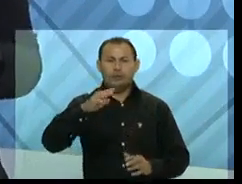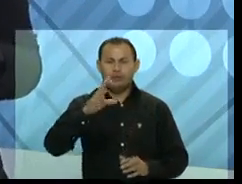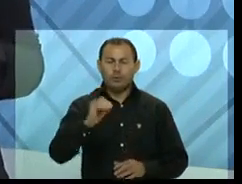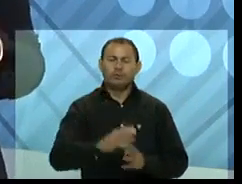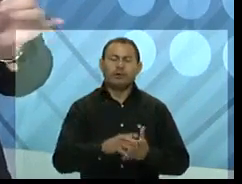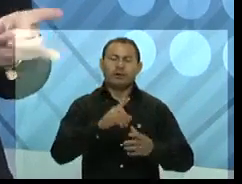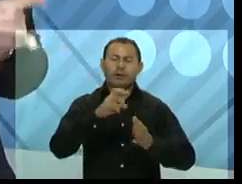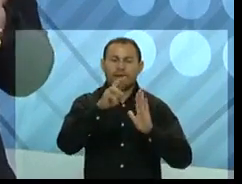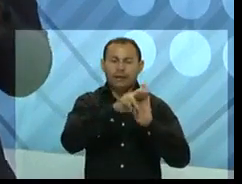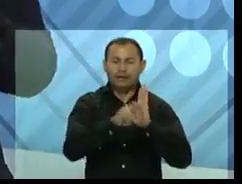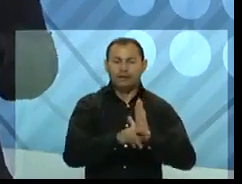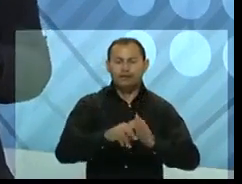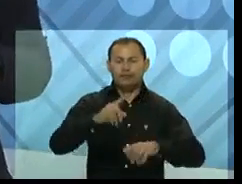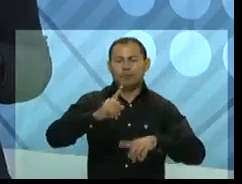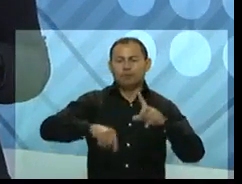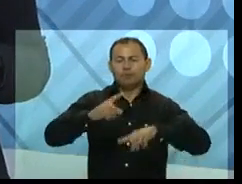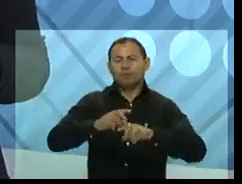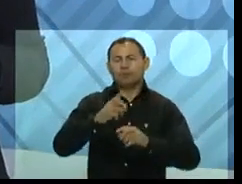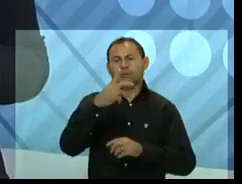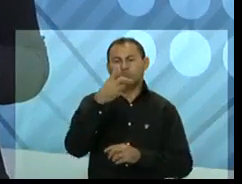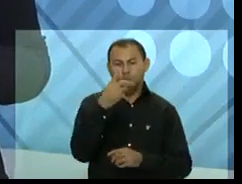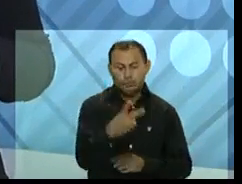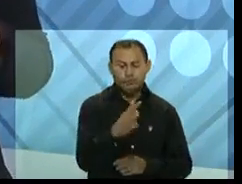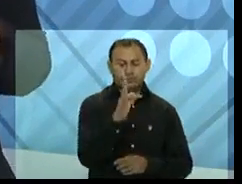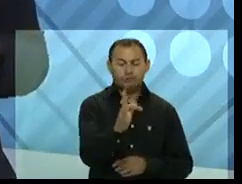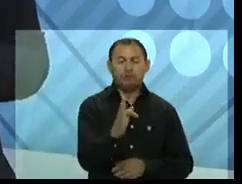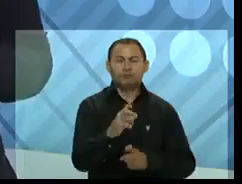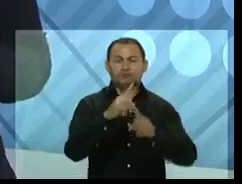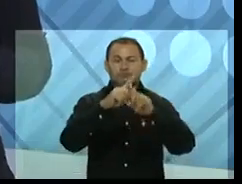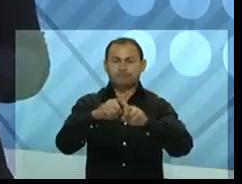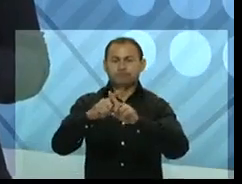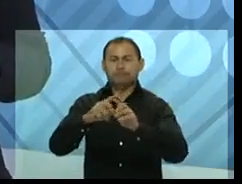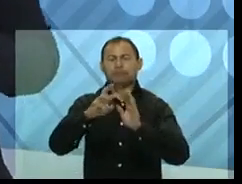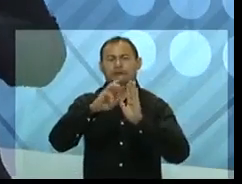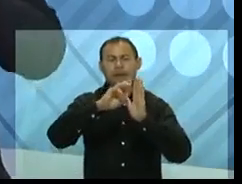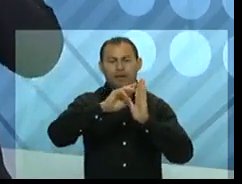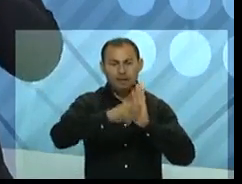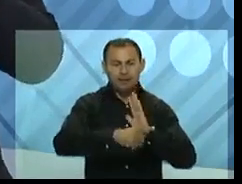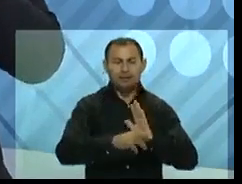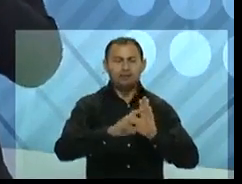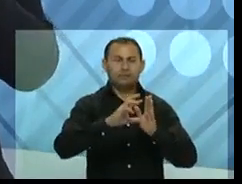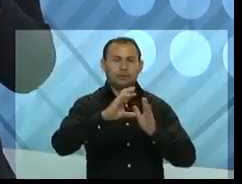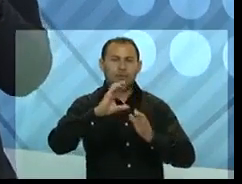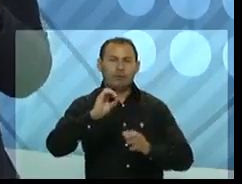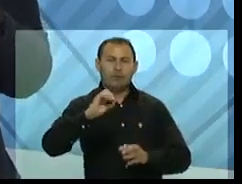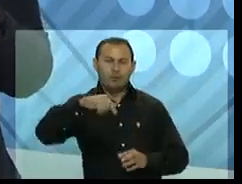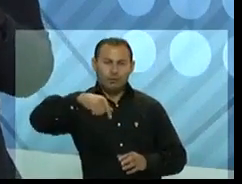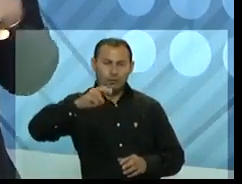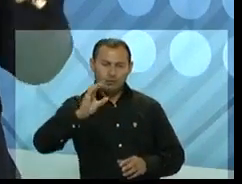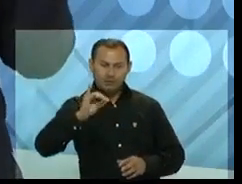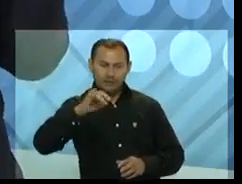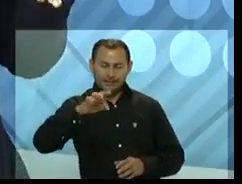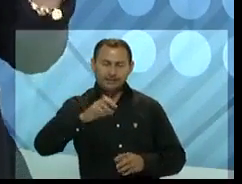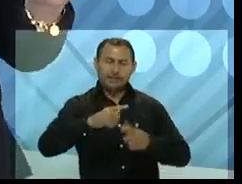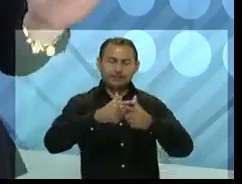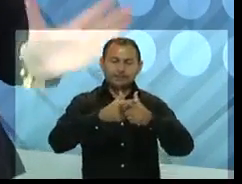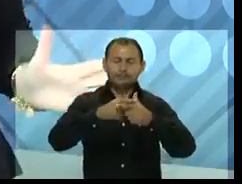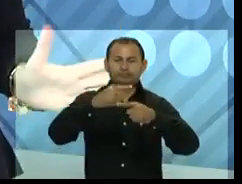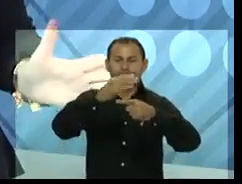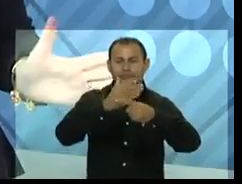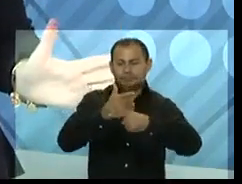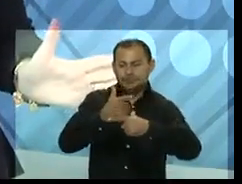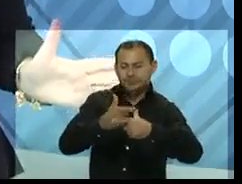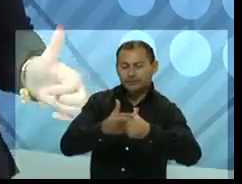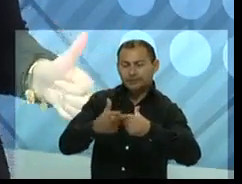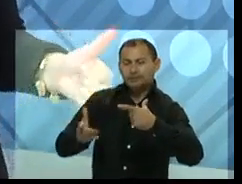do produto, que é quando nós temos duas funções que estão multiplicando, regra do quociente, duas funções que estão dividindo, identificar quando